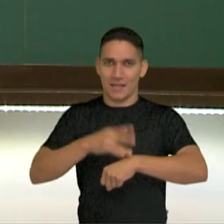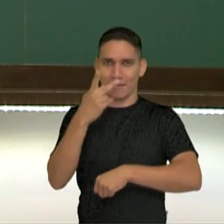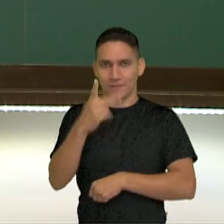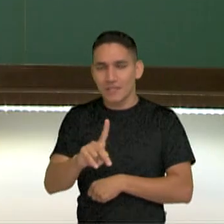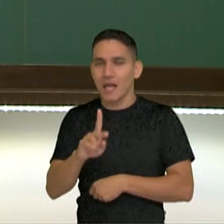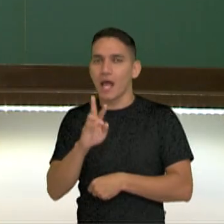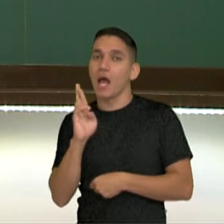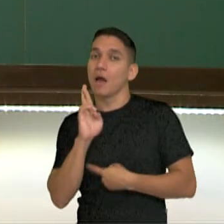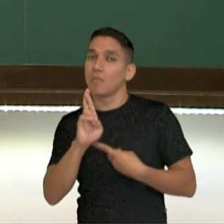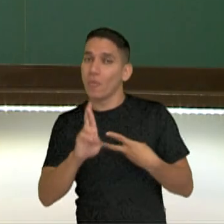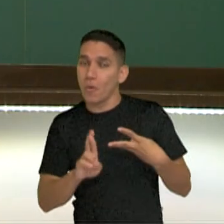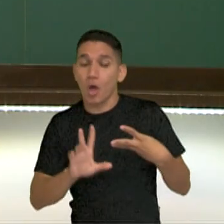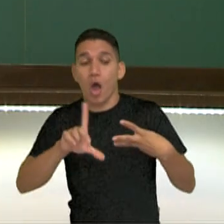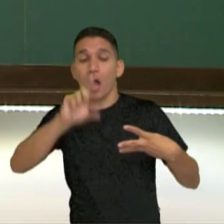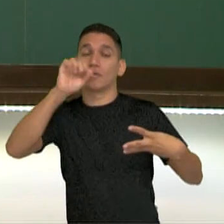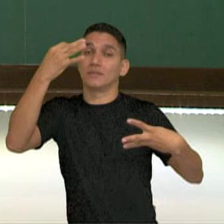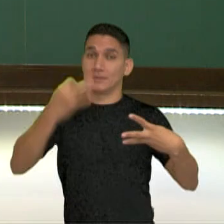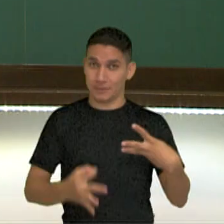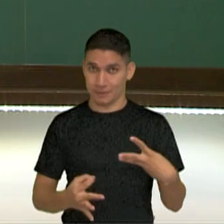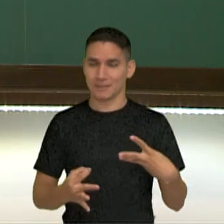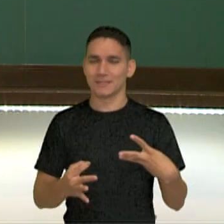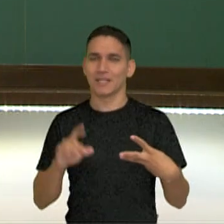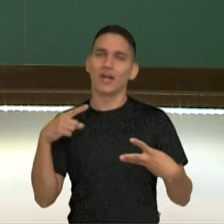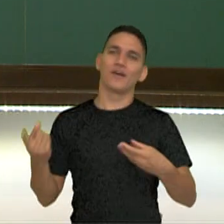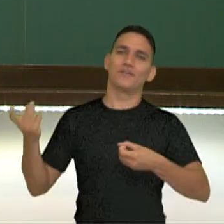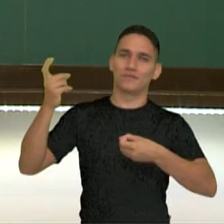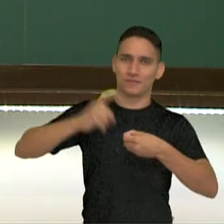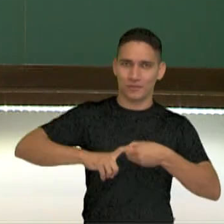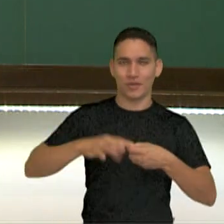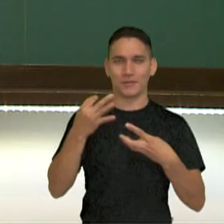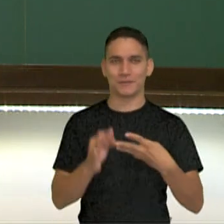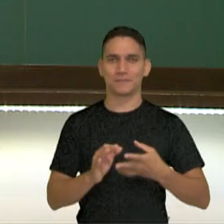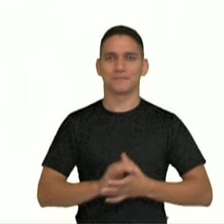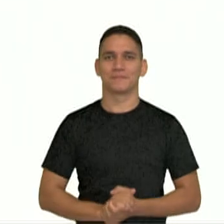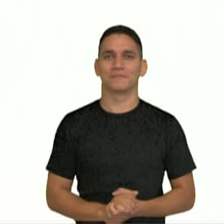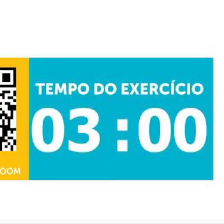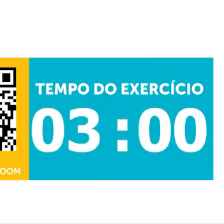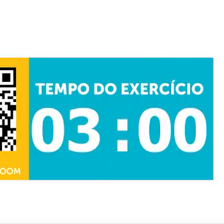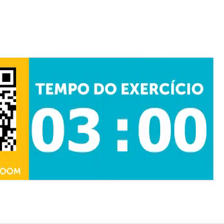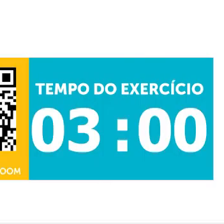para vocês responderem, né, esse quiz. Logo eu volto.